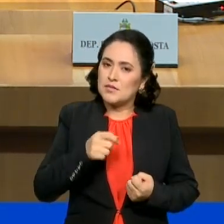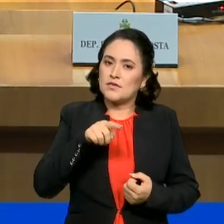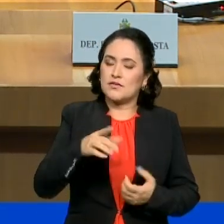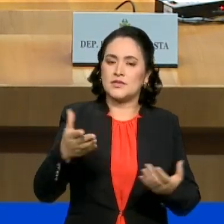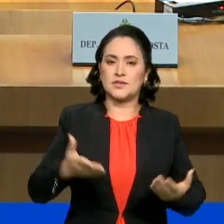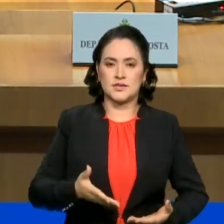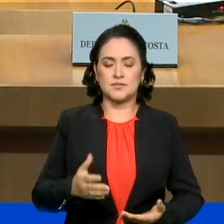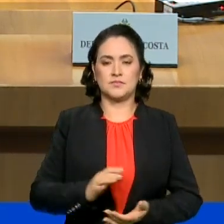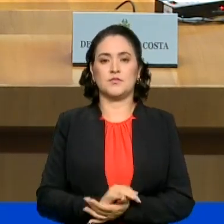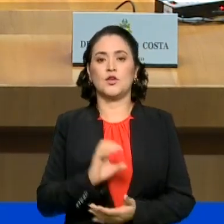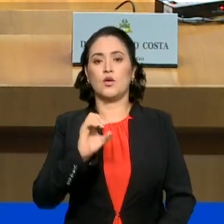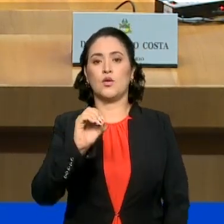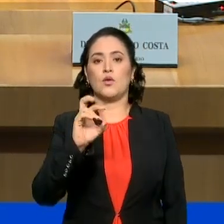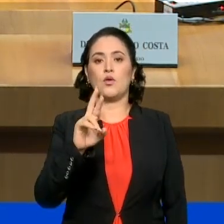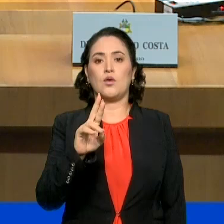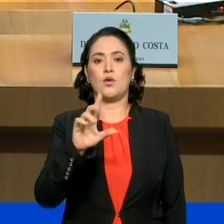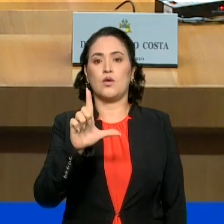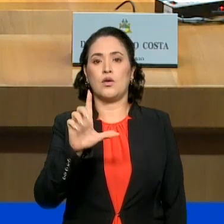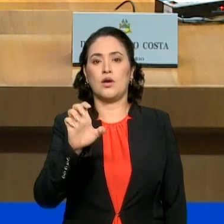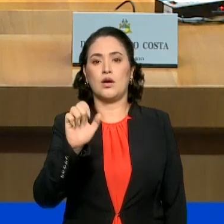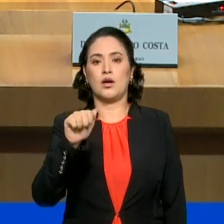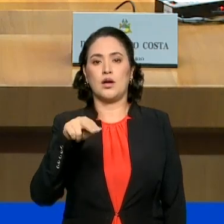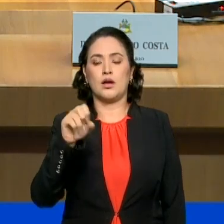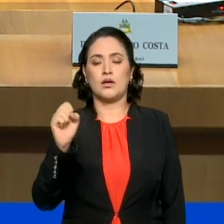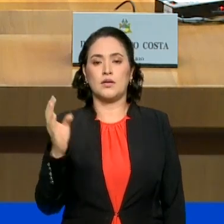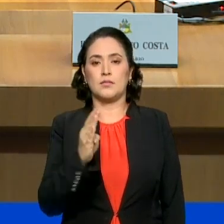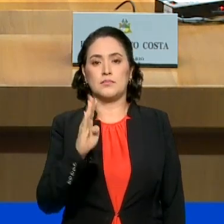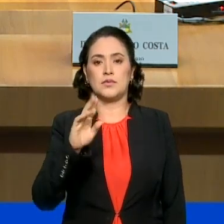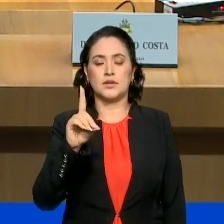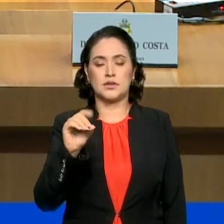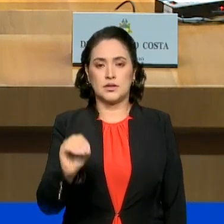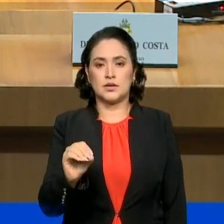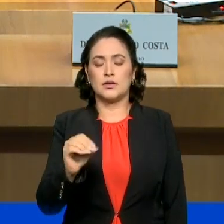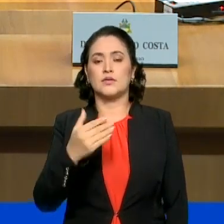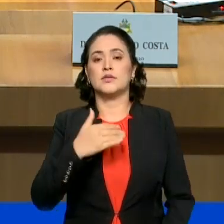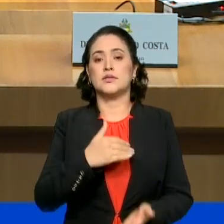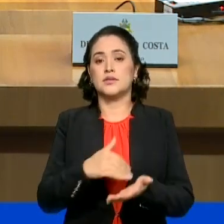Brandão, secretário de Estado Extraordinário de Assuntos